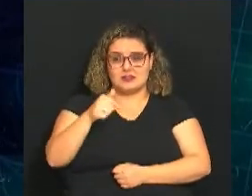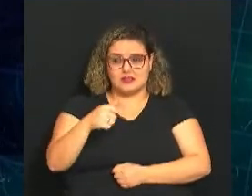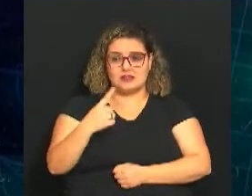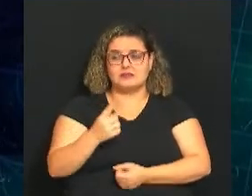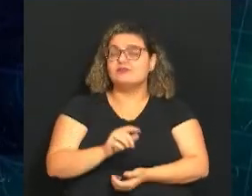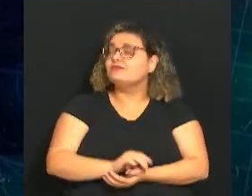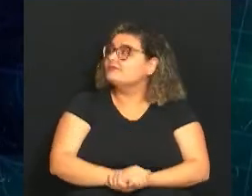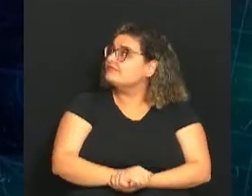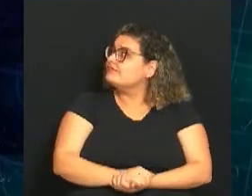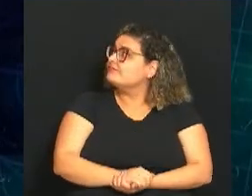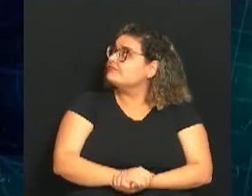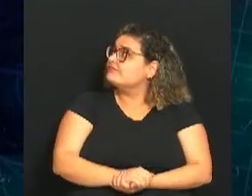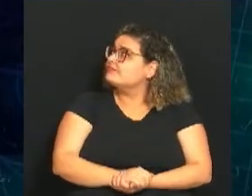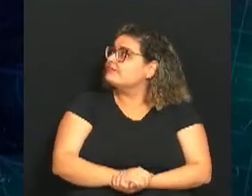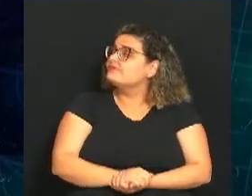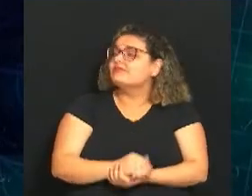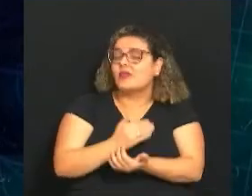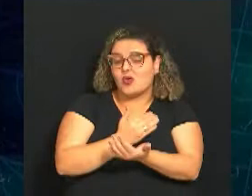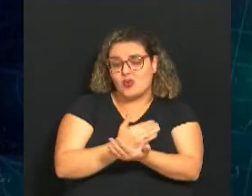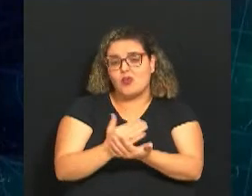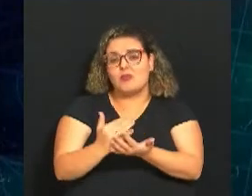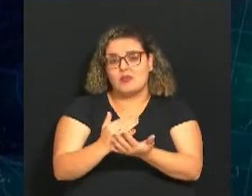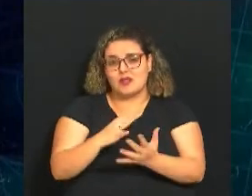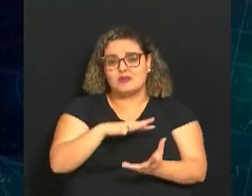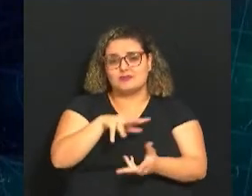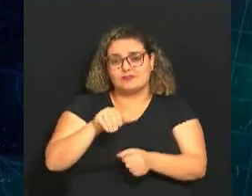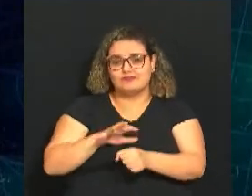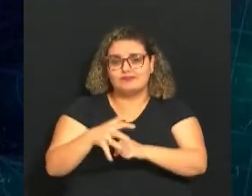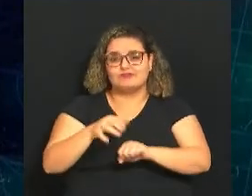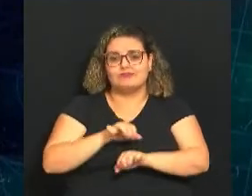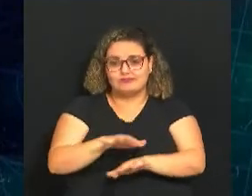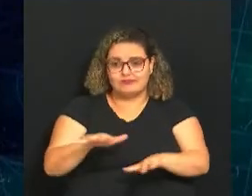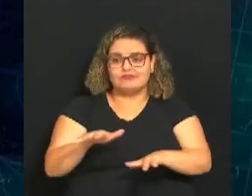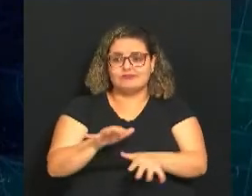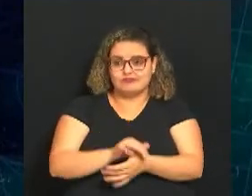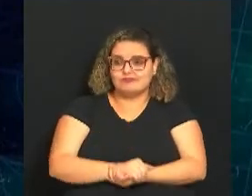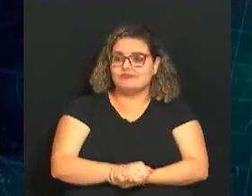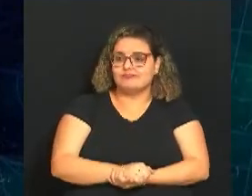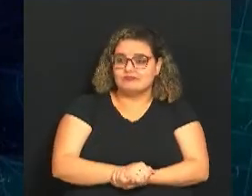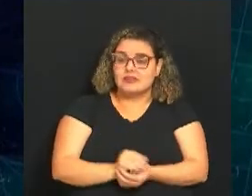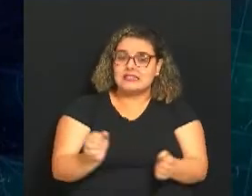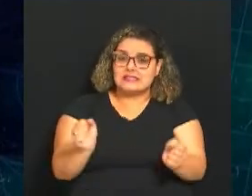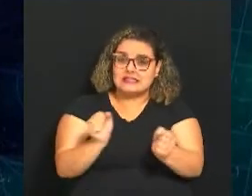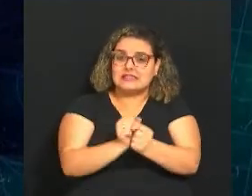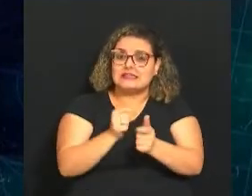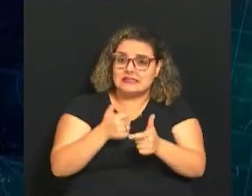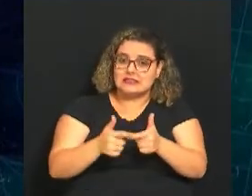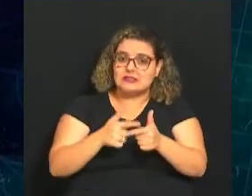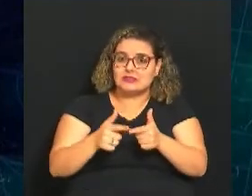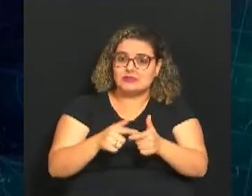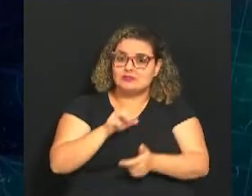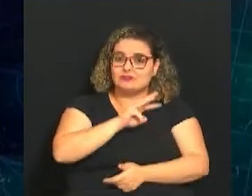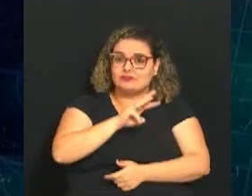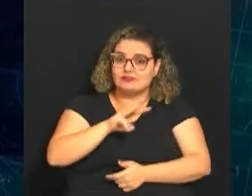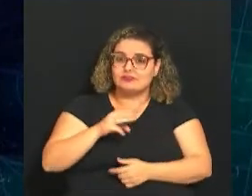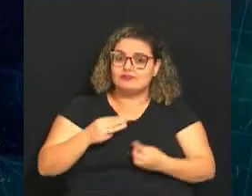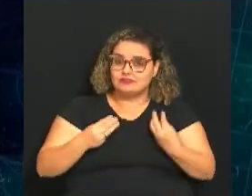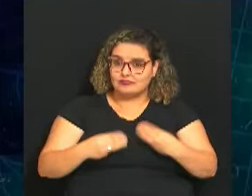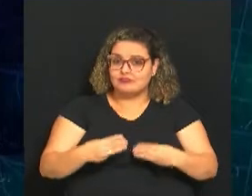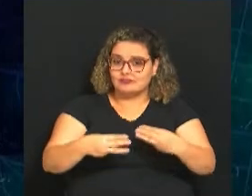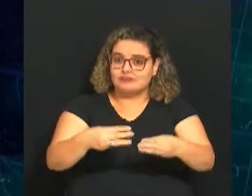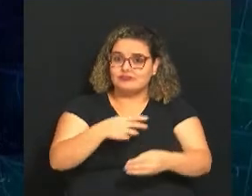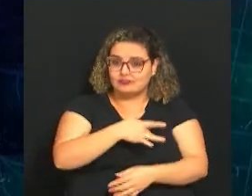163.371 desde o início da pandemia. Os dados estavam represados por problemas no site do Ministério da